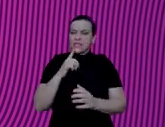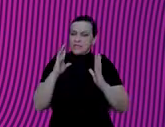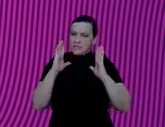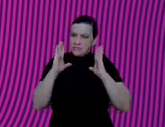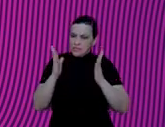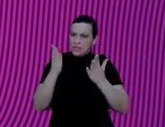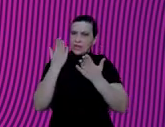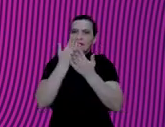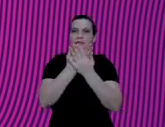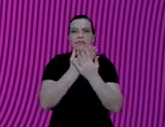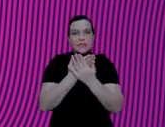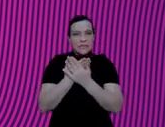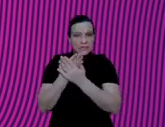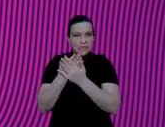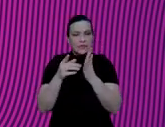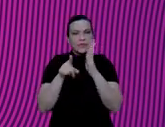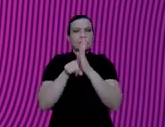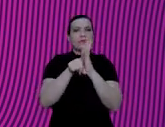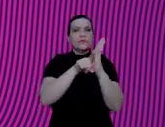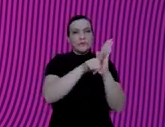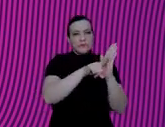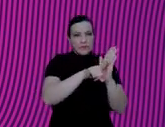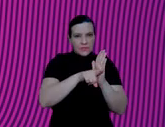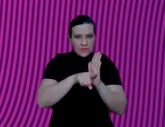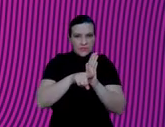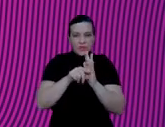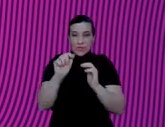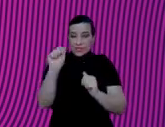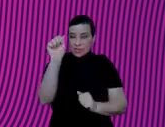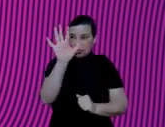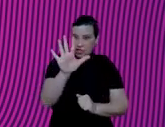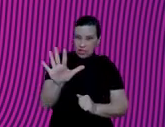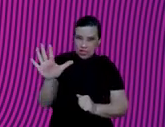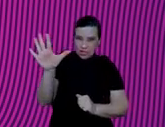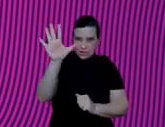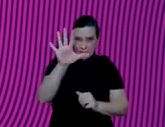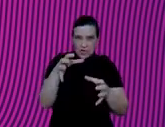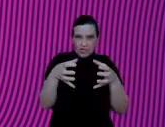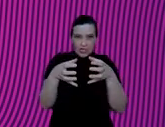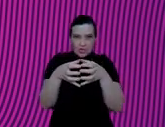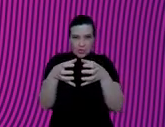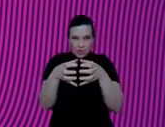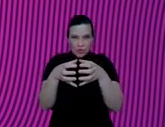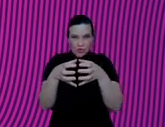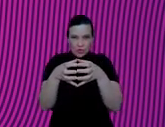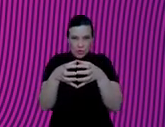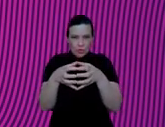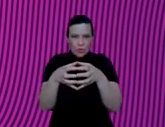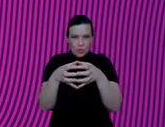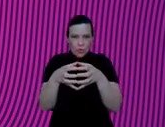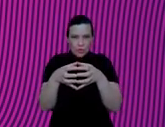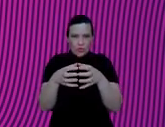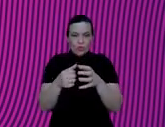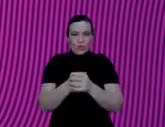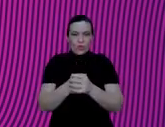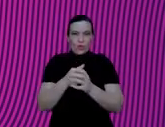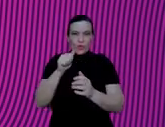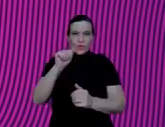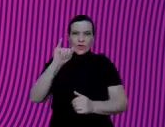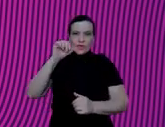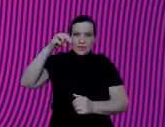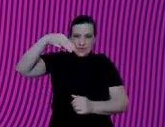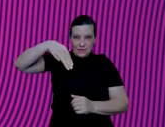Leon, de neuroimagem funcional do grupo da Charité, do grupo lá do Arne May, de Berlim, em que